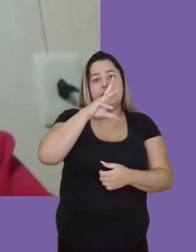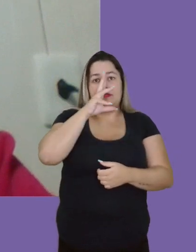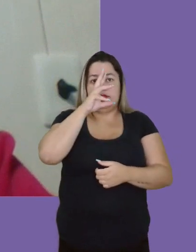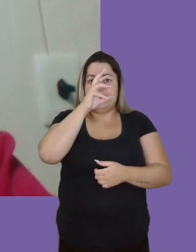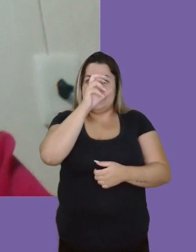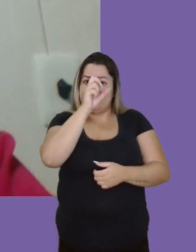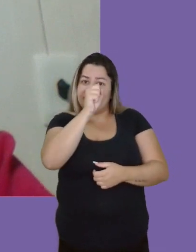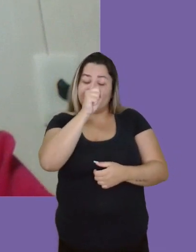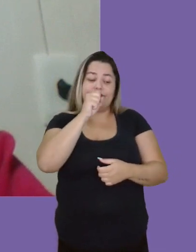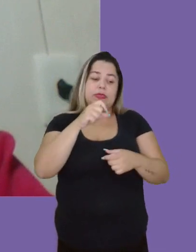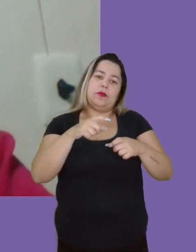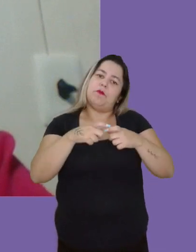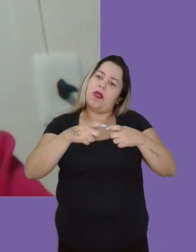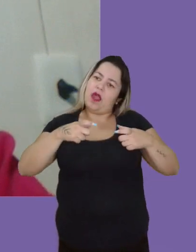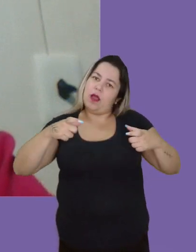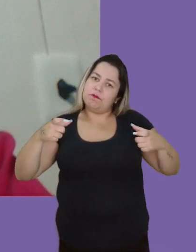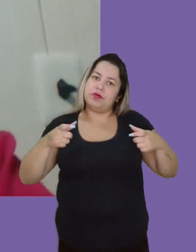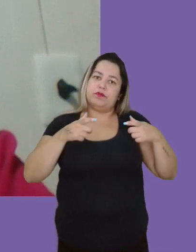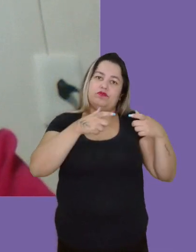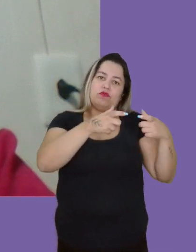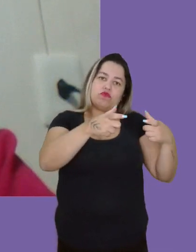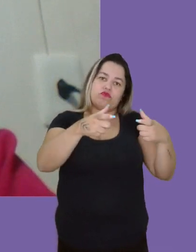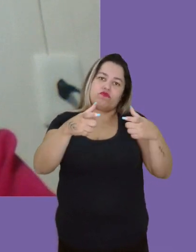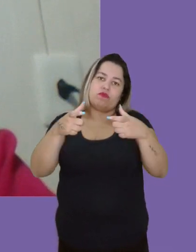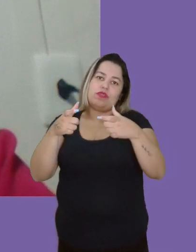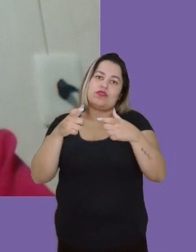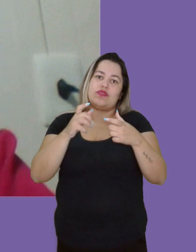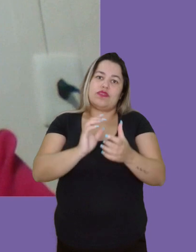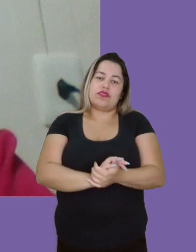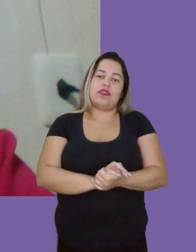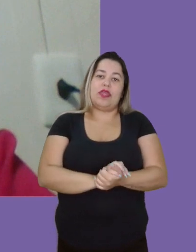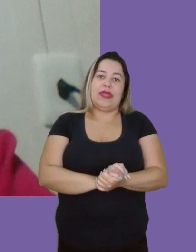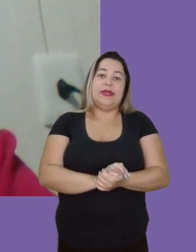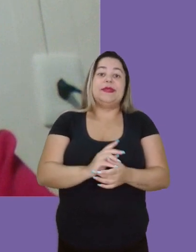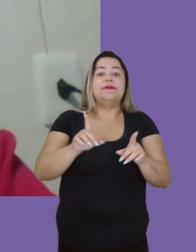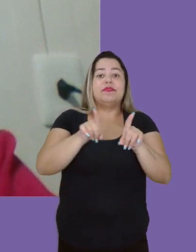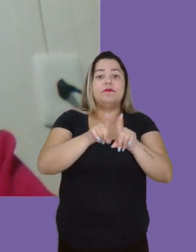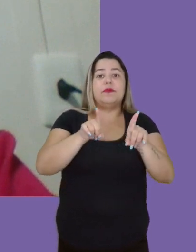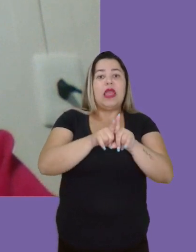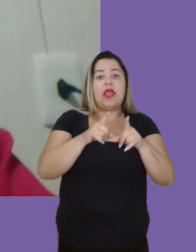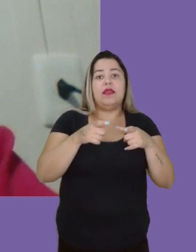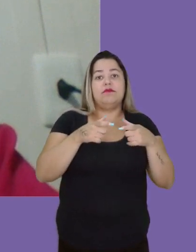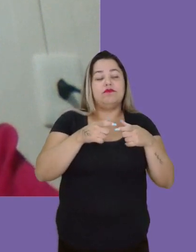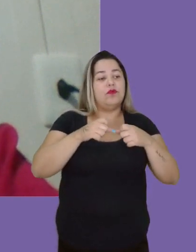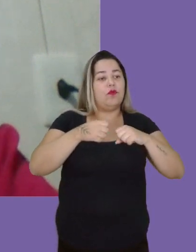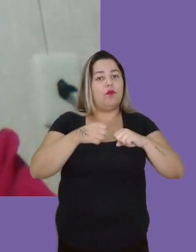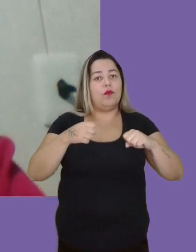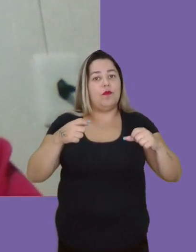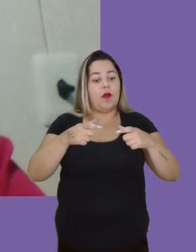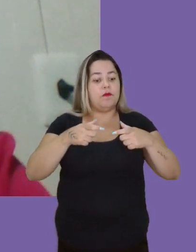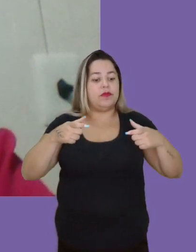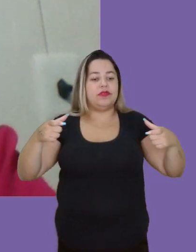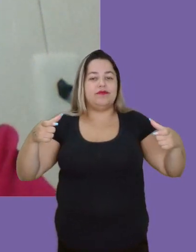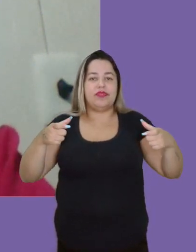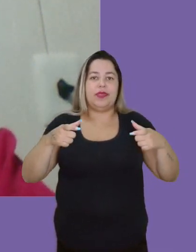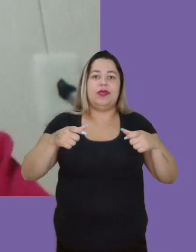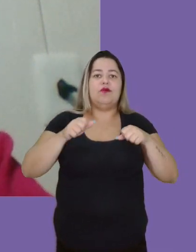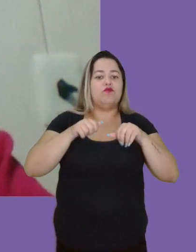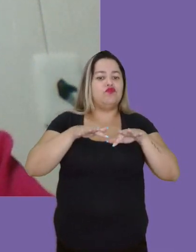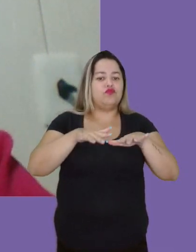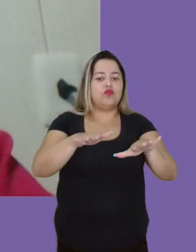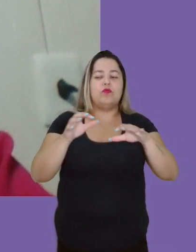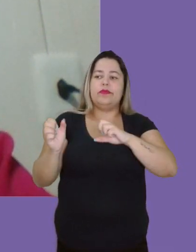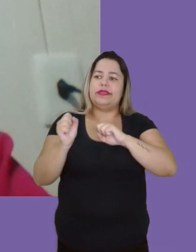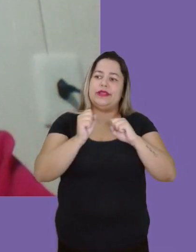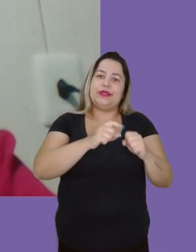e ampliar esse espaço, né? E também ampliar sua competência, né, seus poderes, para que a